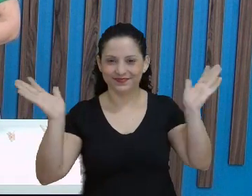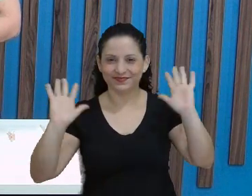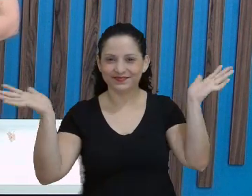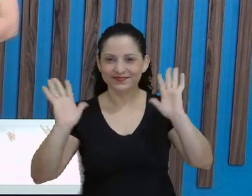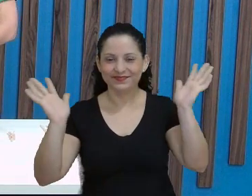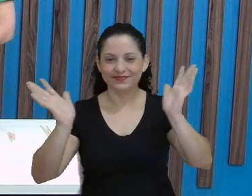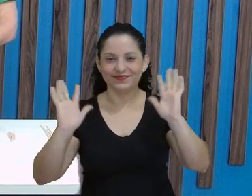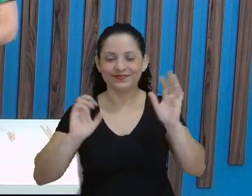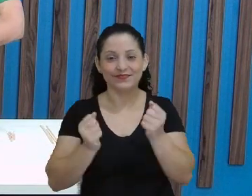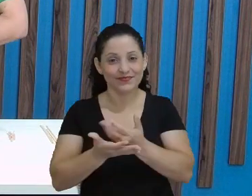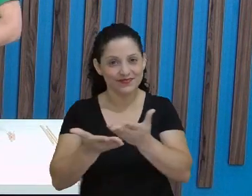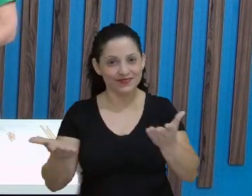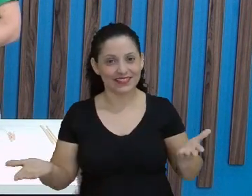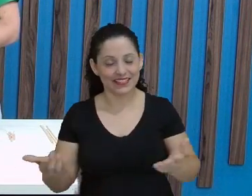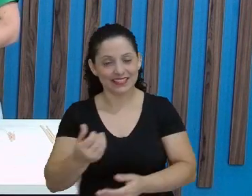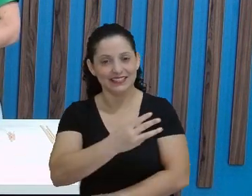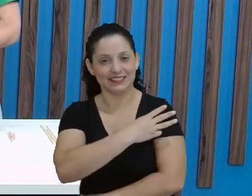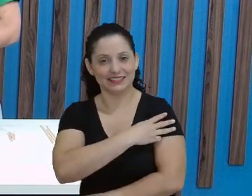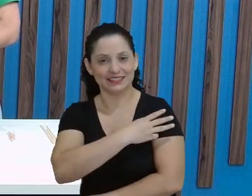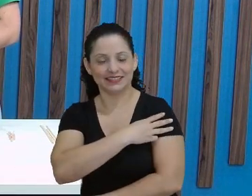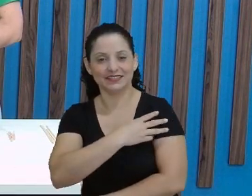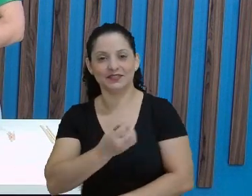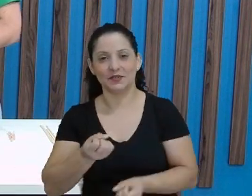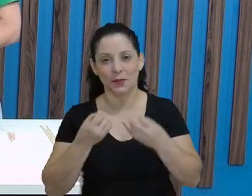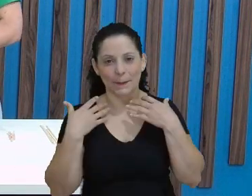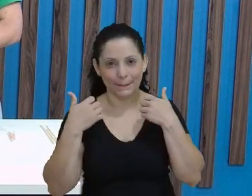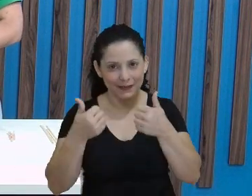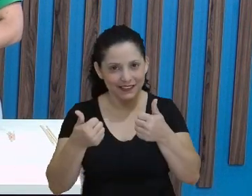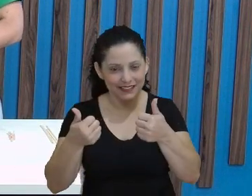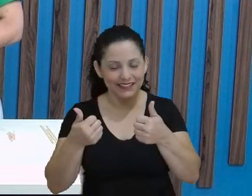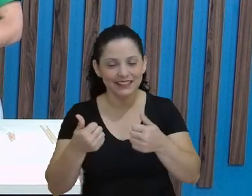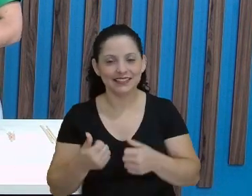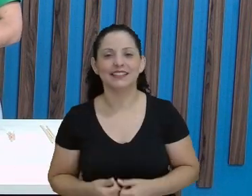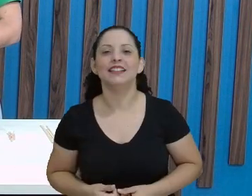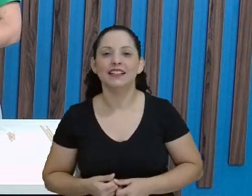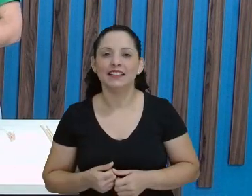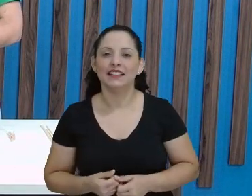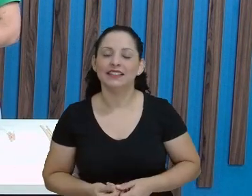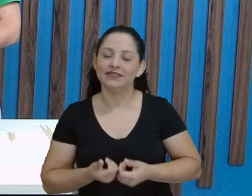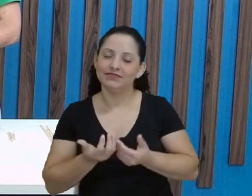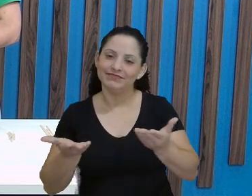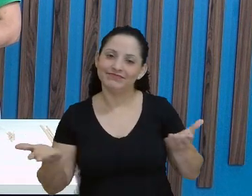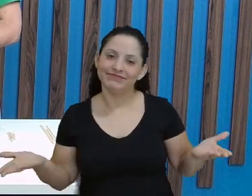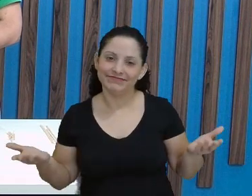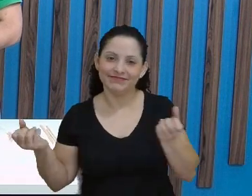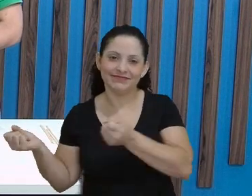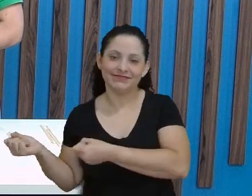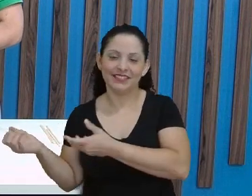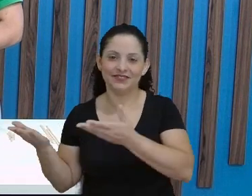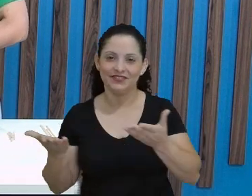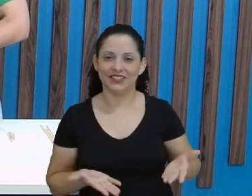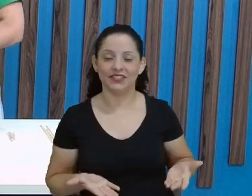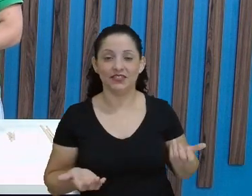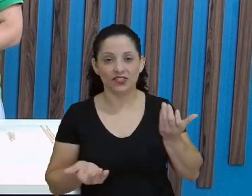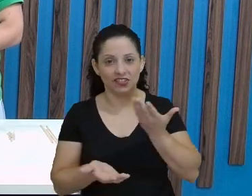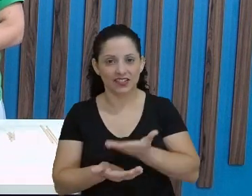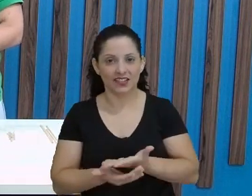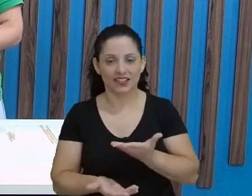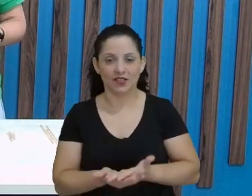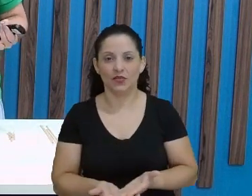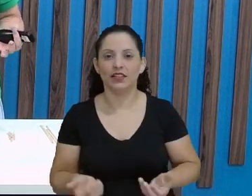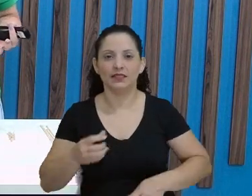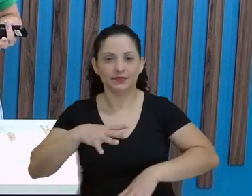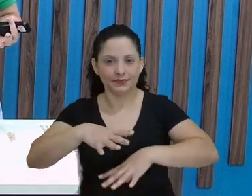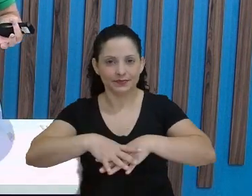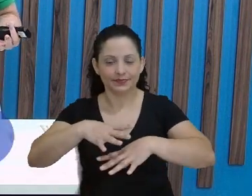Olá, turminha do terceiro ano, tudo bem com vocês? Sejam todos e todas muito bem-vindas a mais uma aula